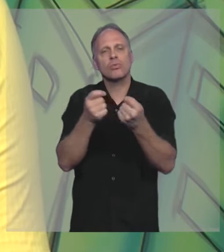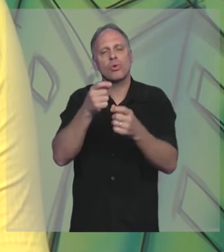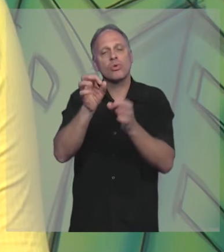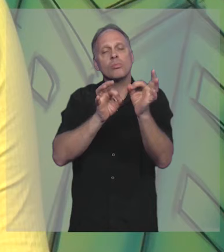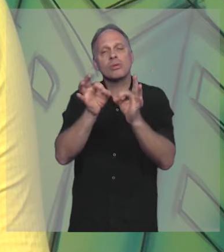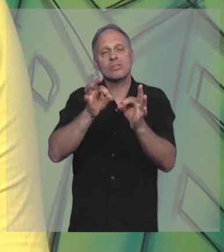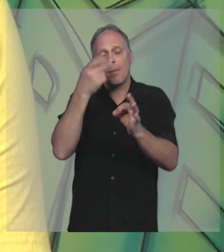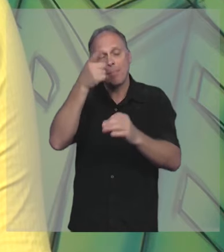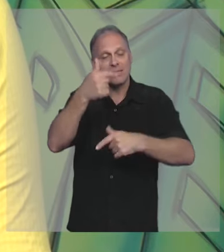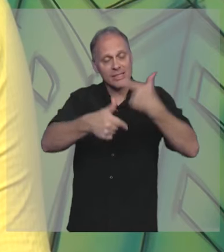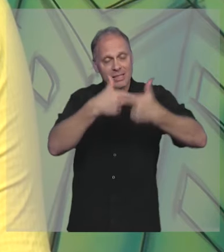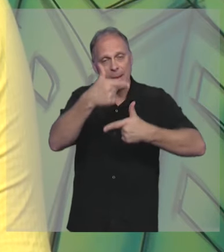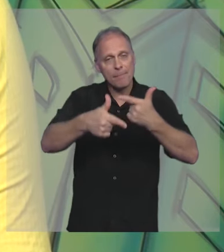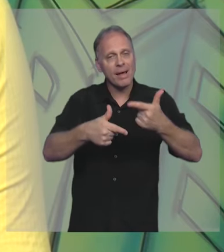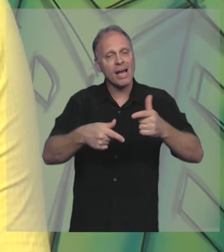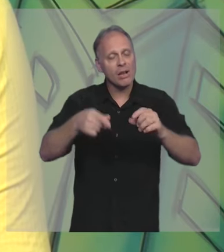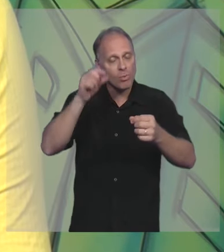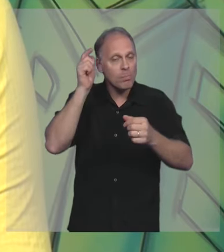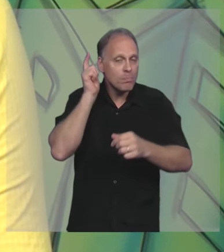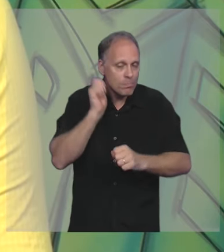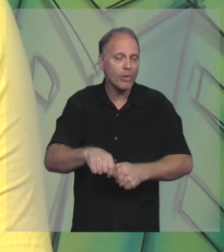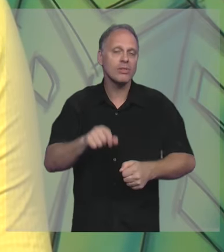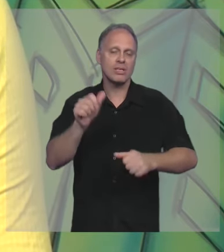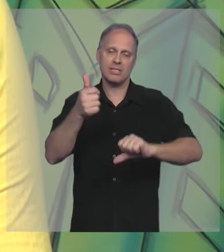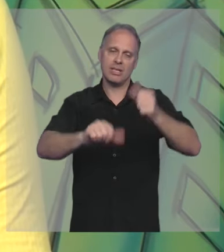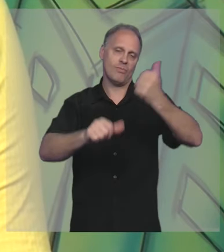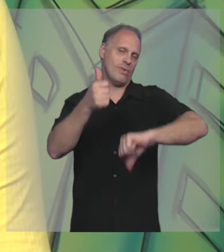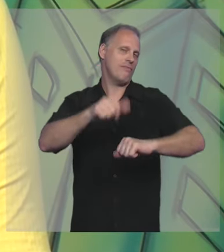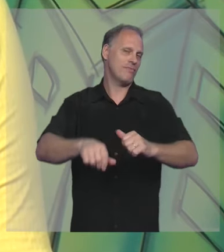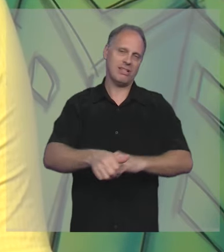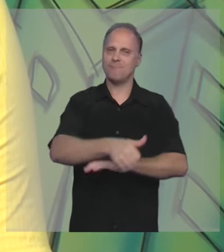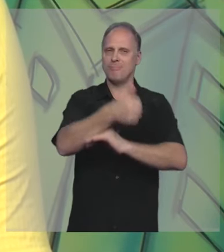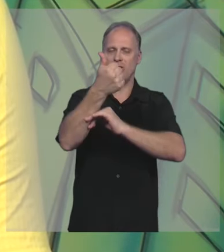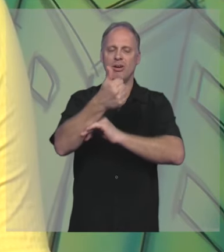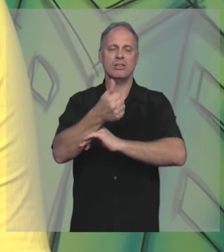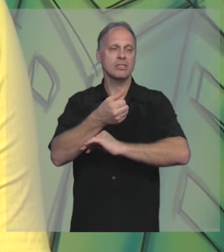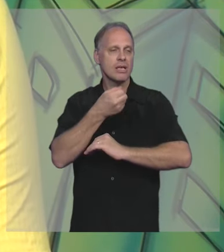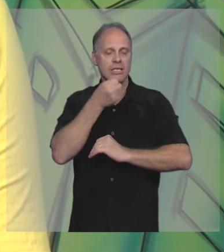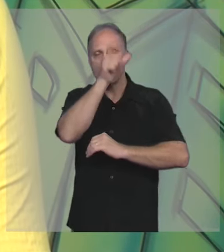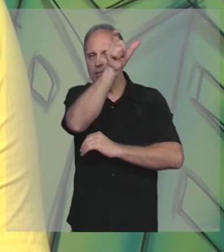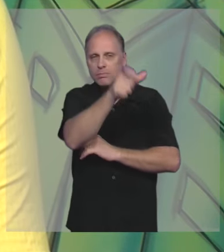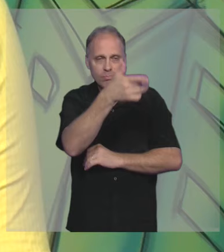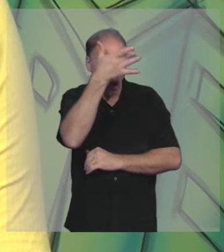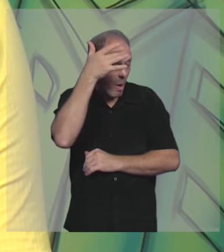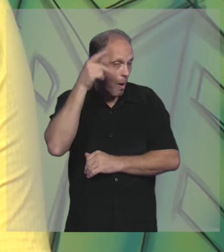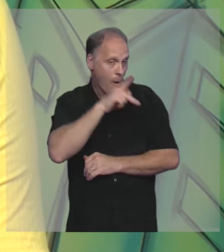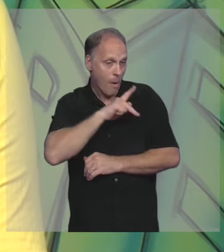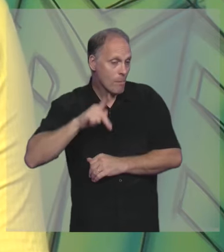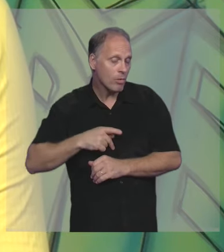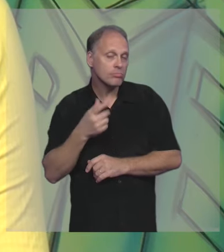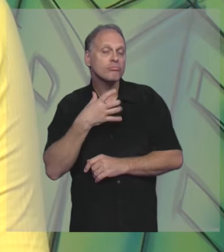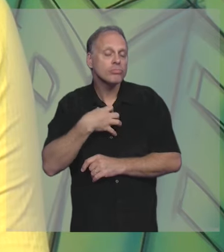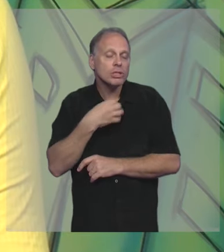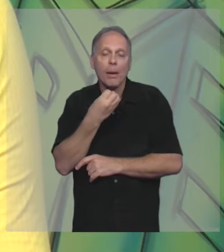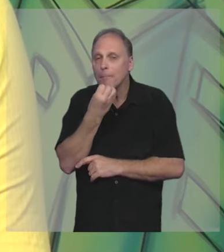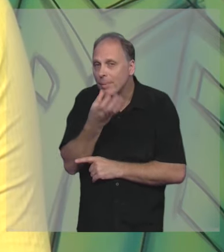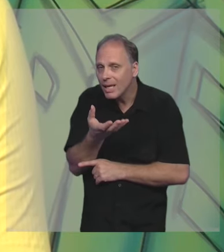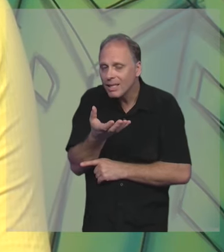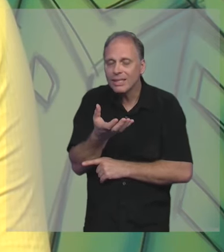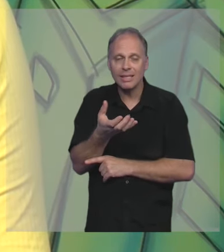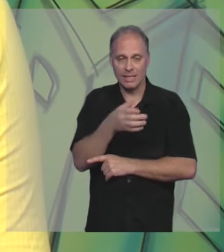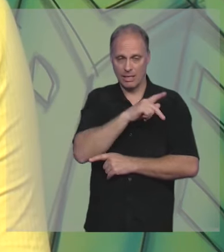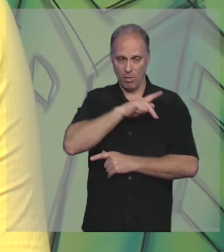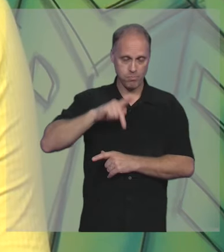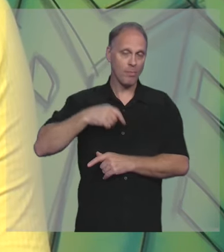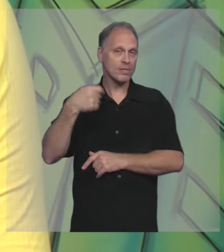esse serviço exatamente ser mais qualificado, agradar a população. E a população tem que ter